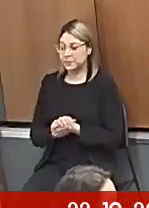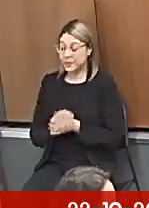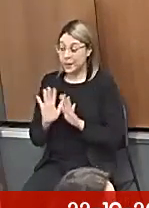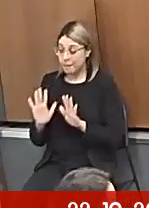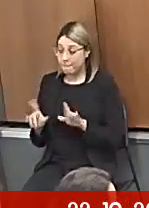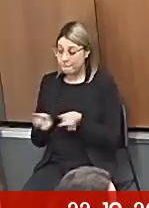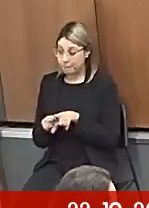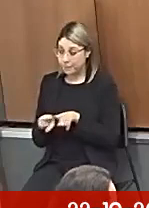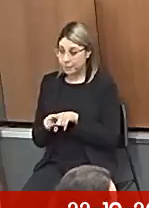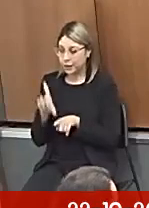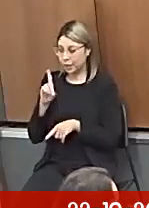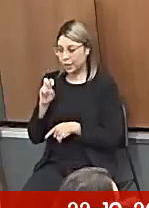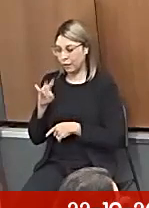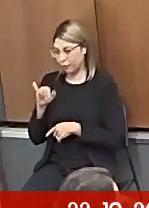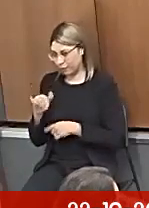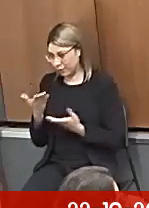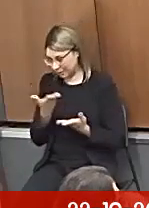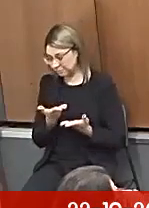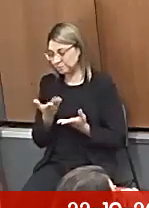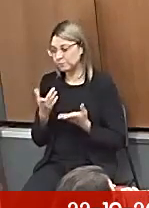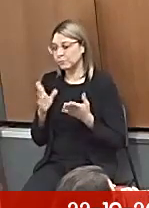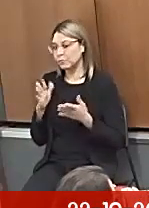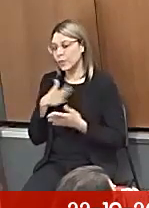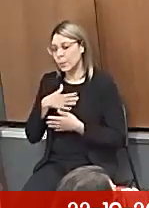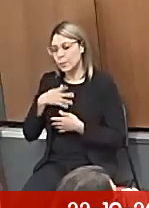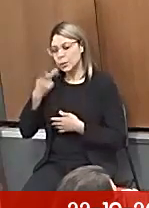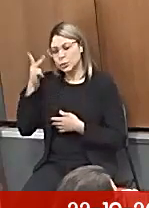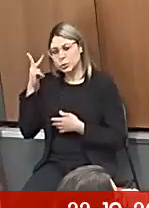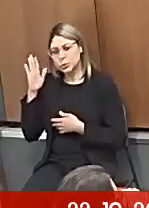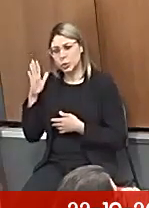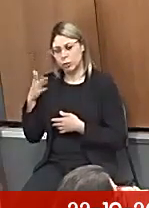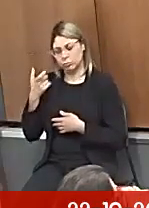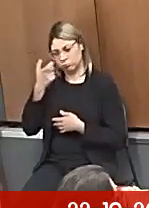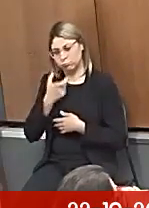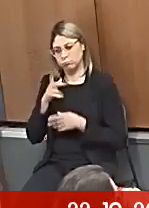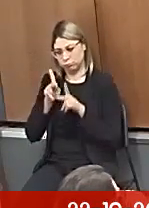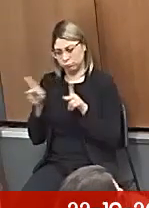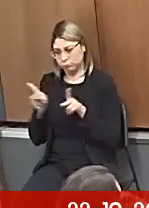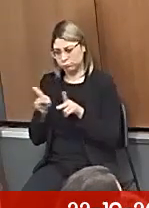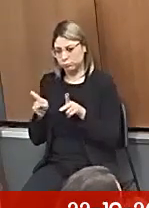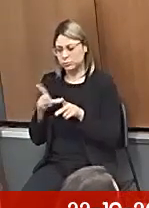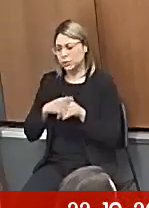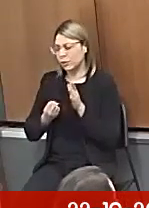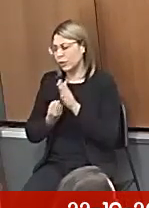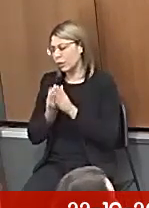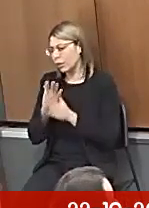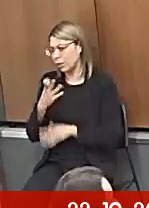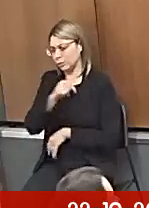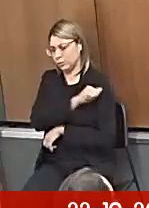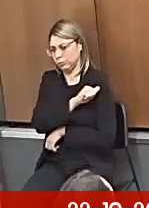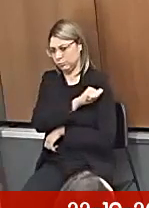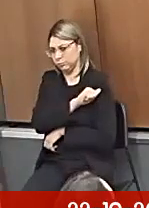Mas também, além do Davi, eu trago na minha história de professor tantos alunos